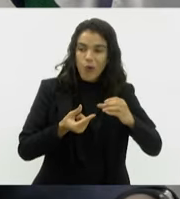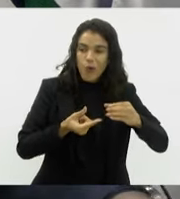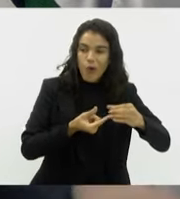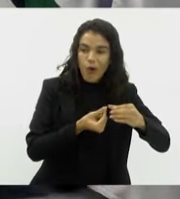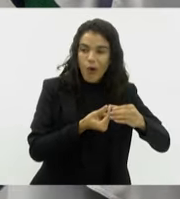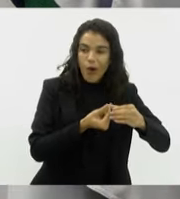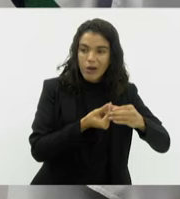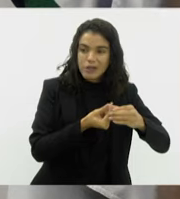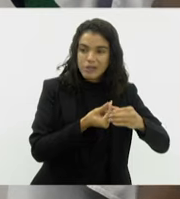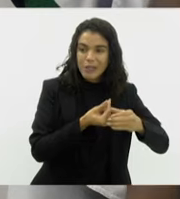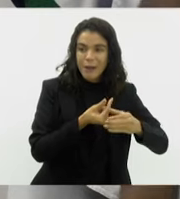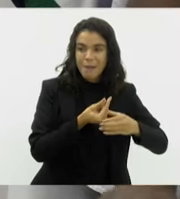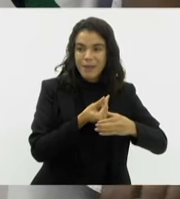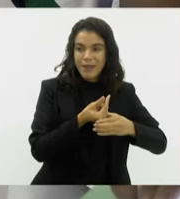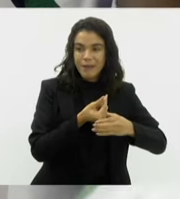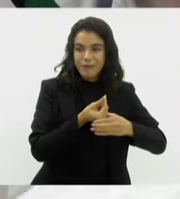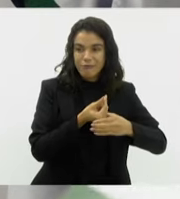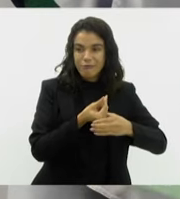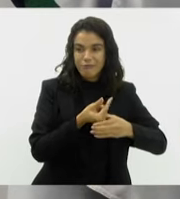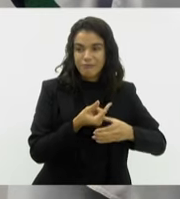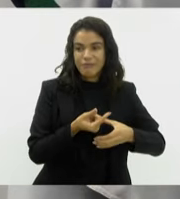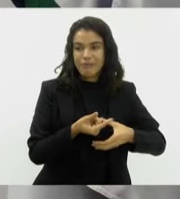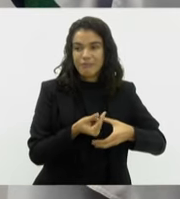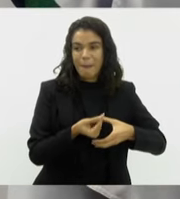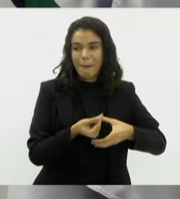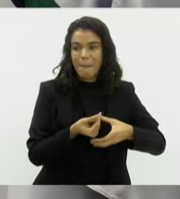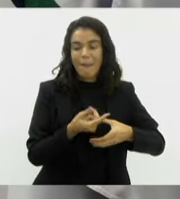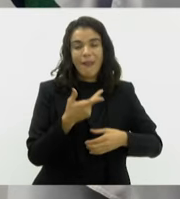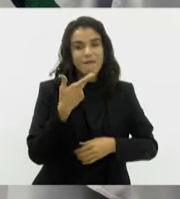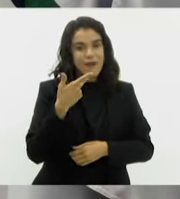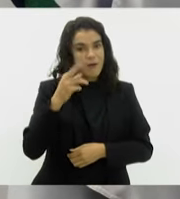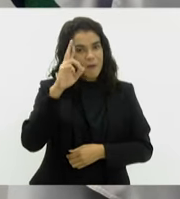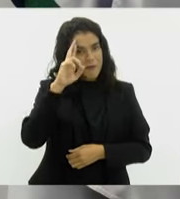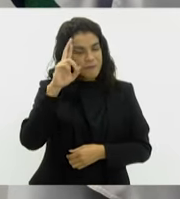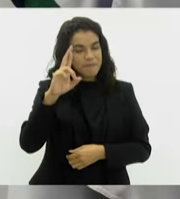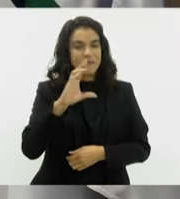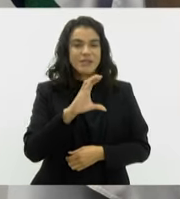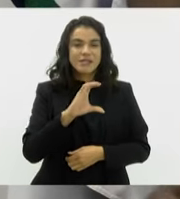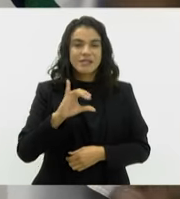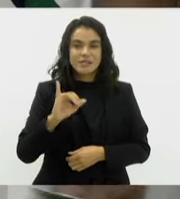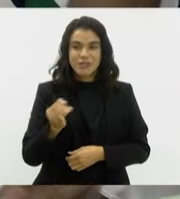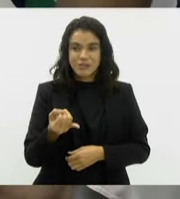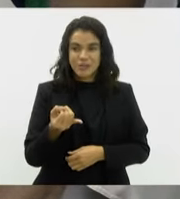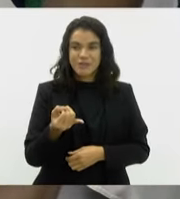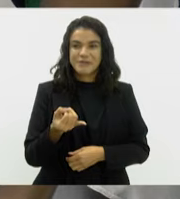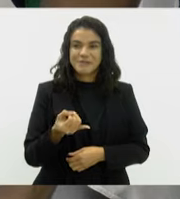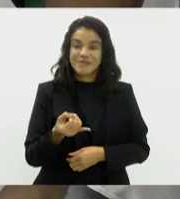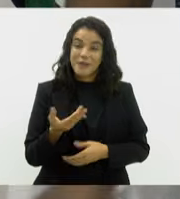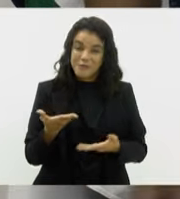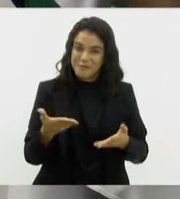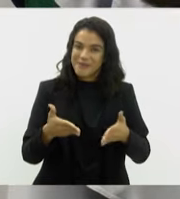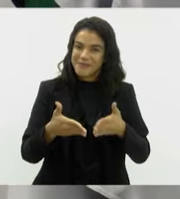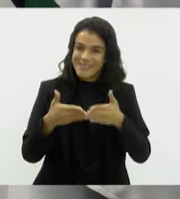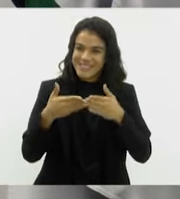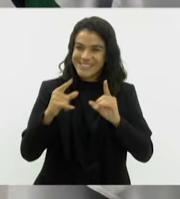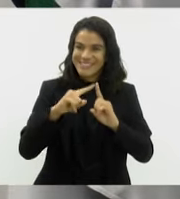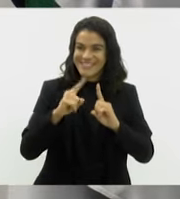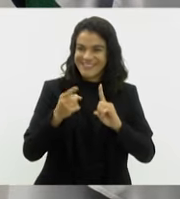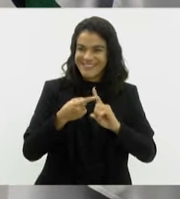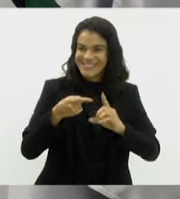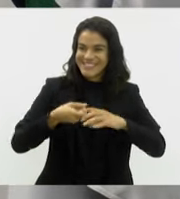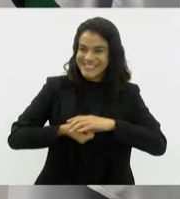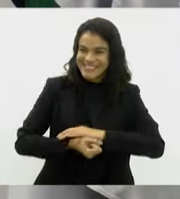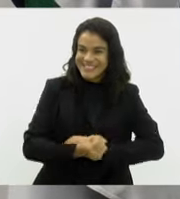que são pertinentes. Vossa Excelência mencionou mãe das comissões, podia acrescentar agora com licença maternidade. Para todos os